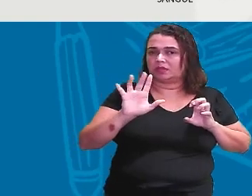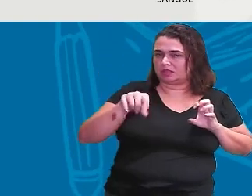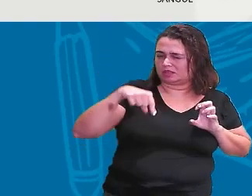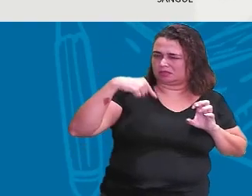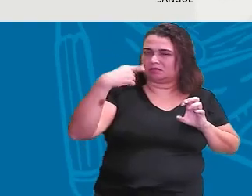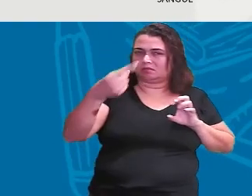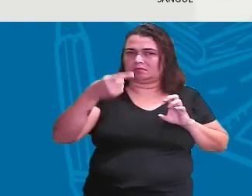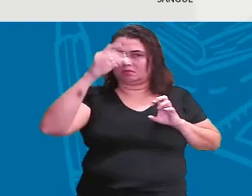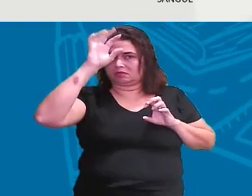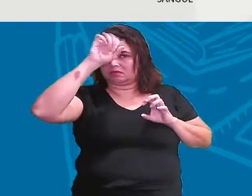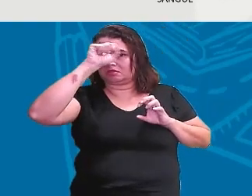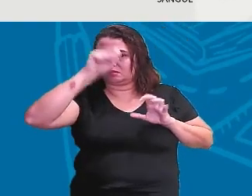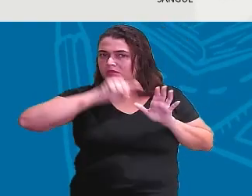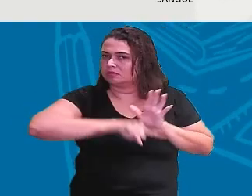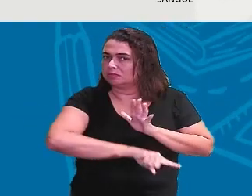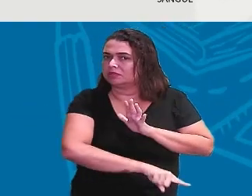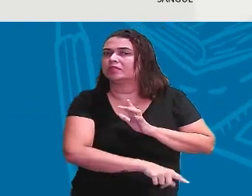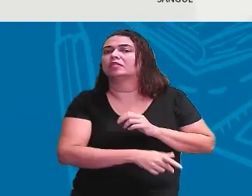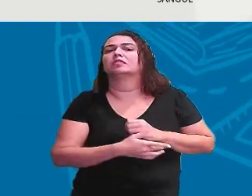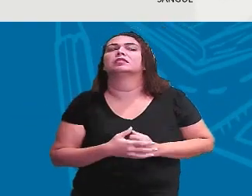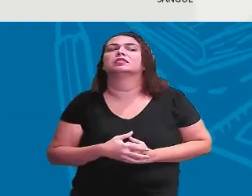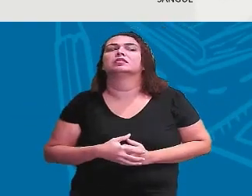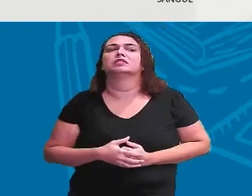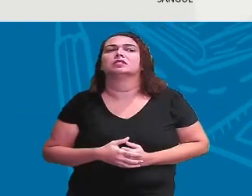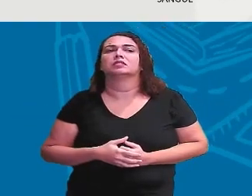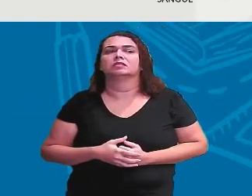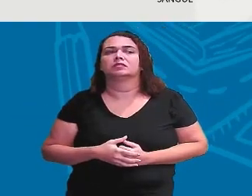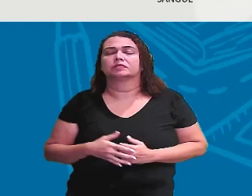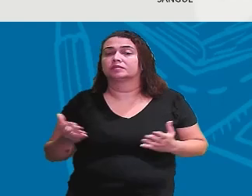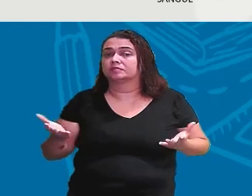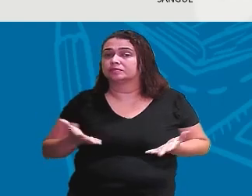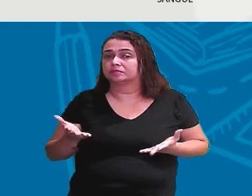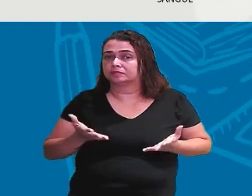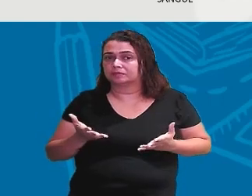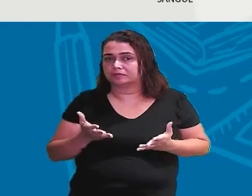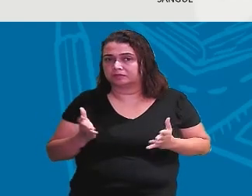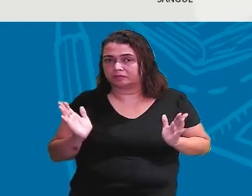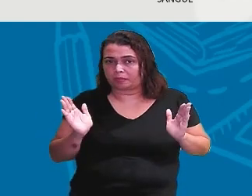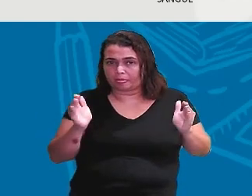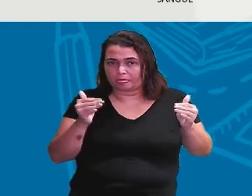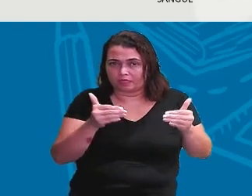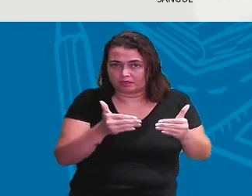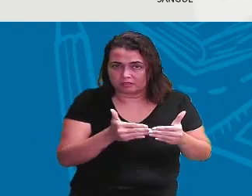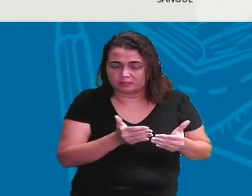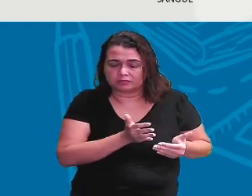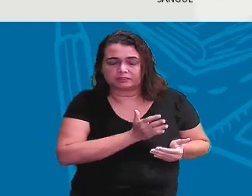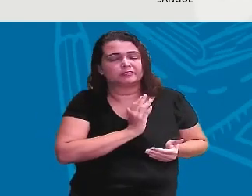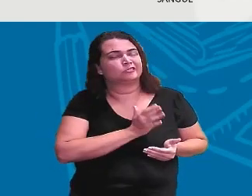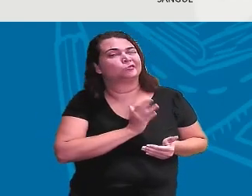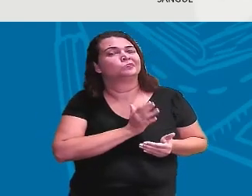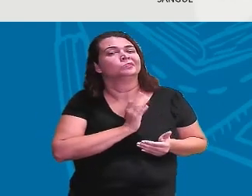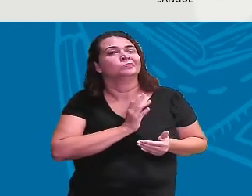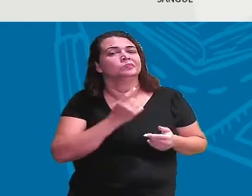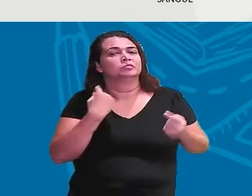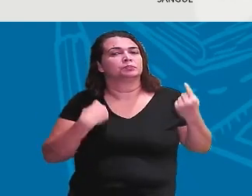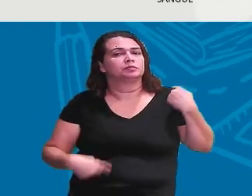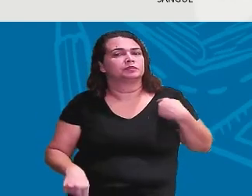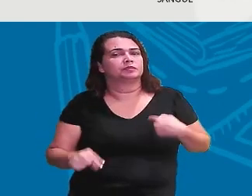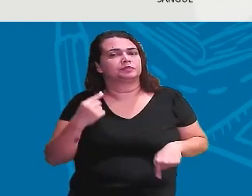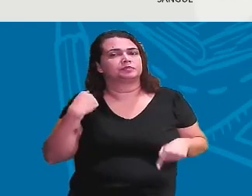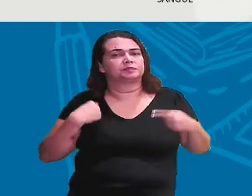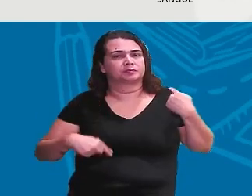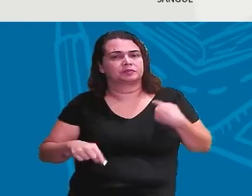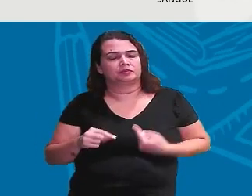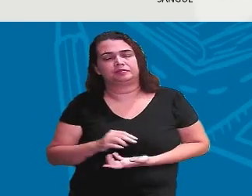estudá-lo mais profundamente na nossa próxima aula, tá certo? Hoje a gente vai se ater à circulação, ao